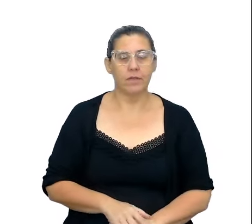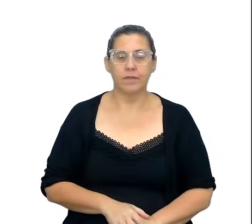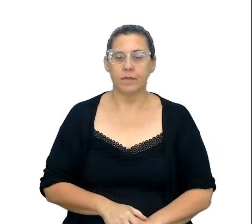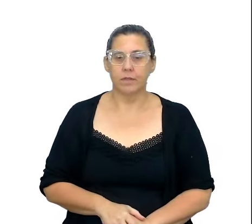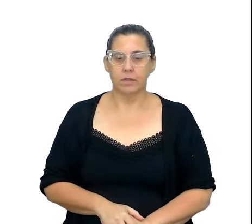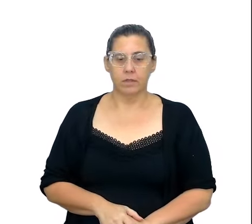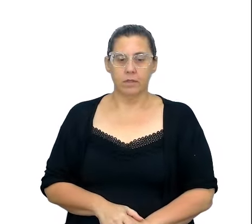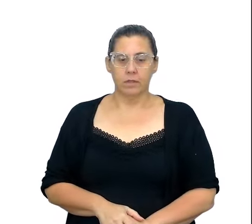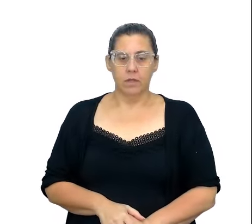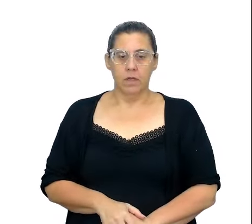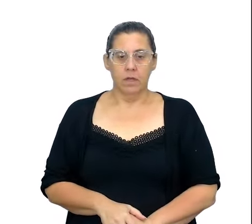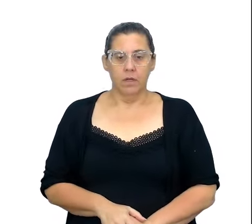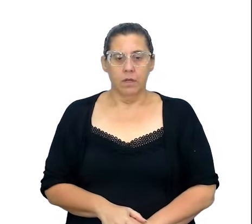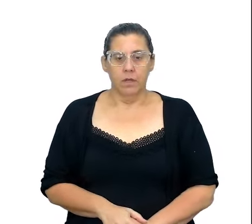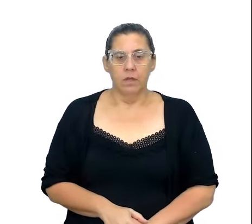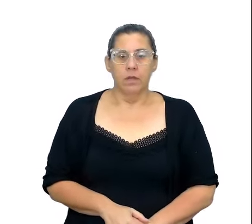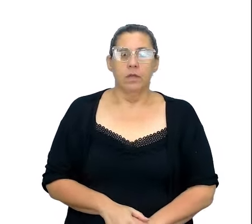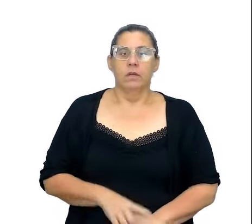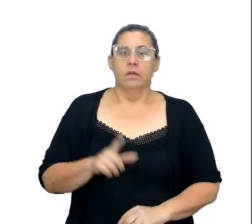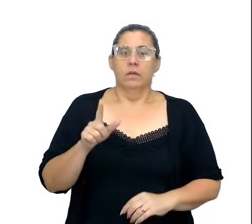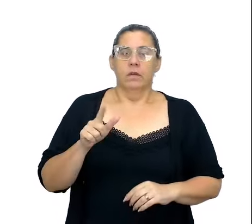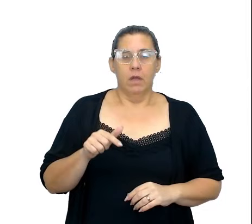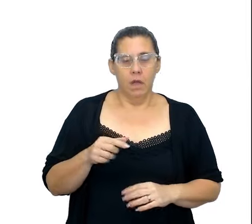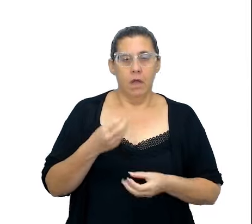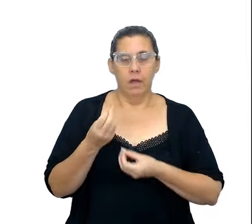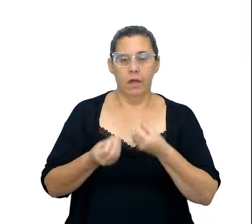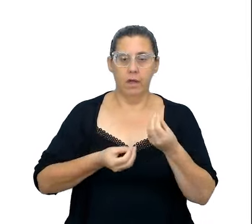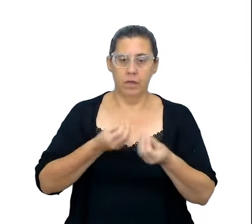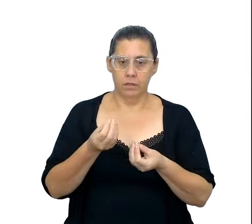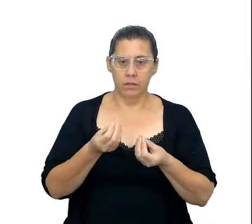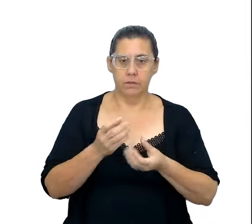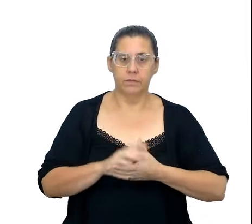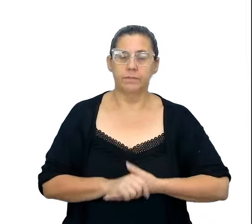é esse método, que ele funciona da seguinte maneira.